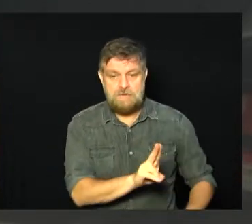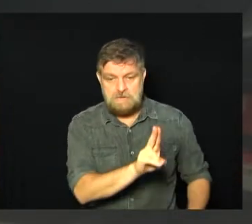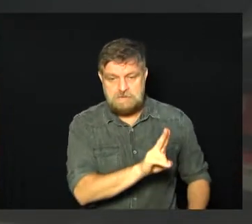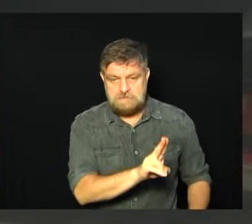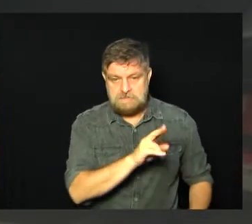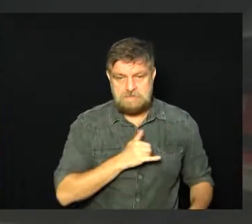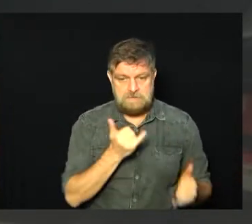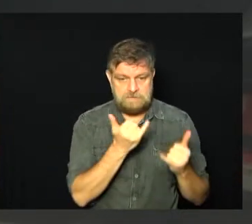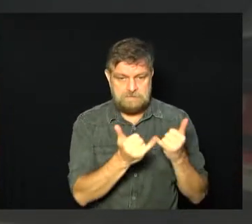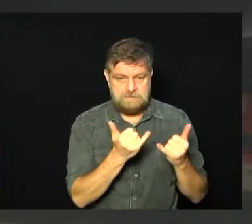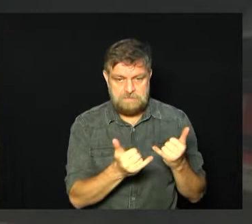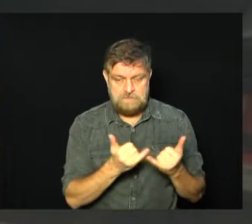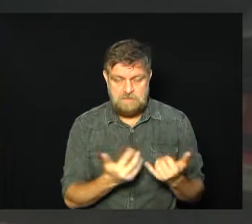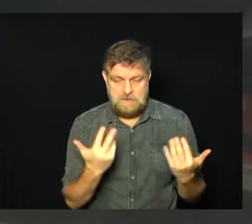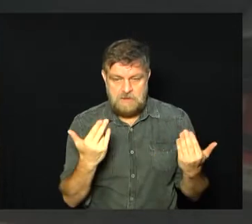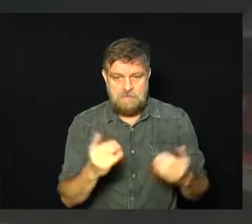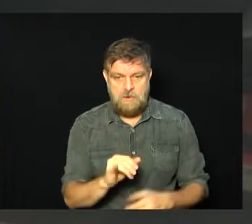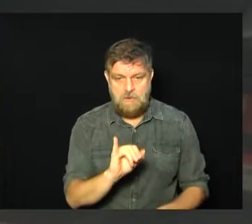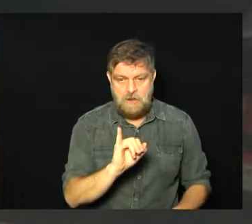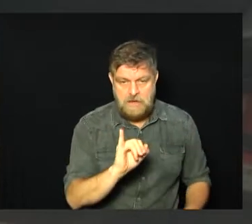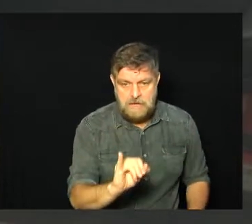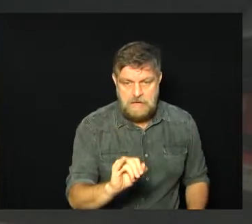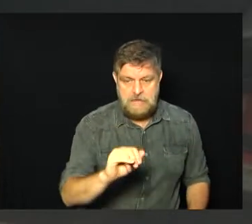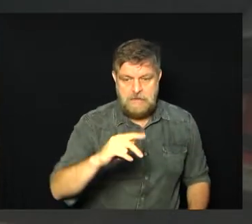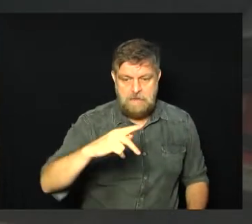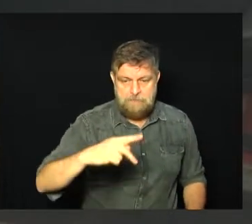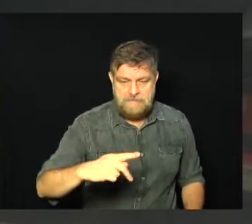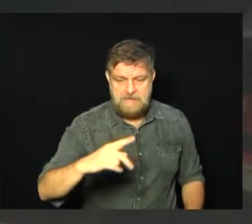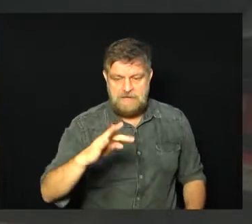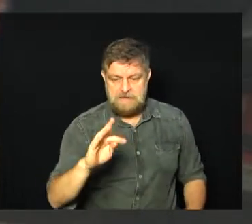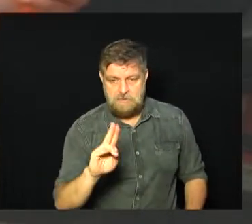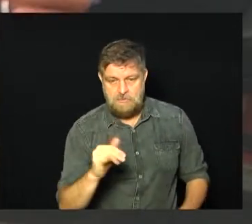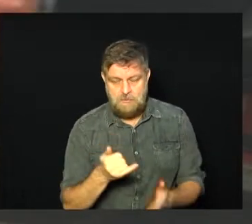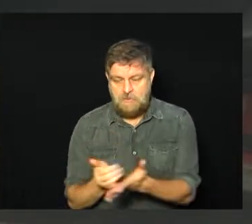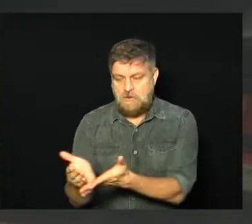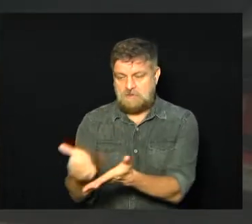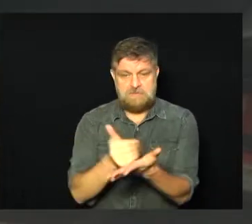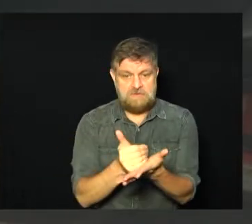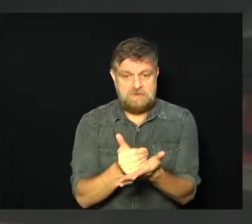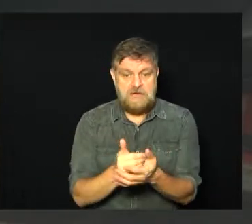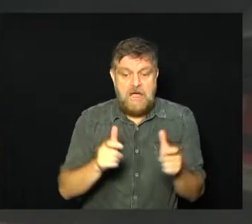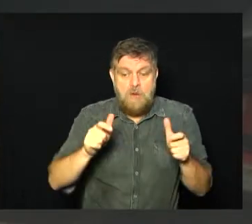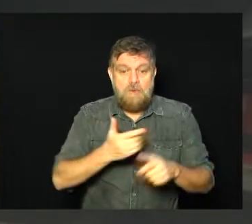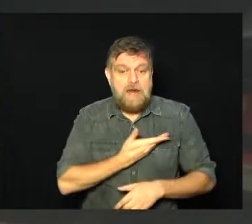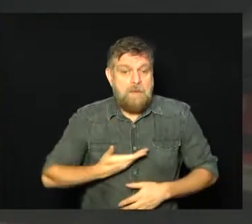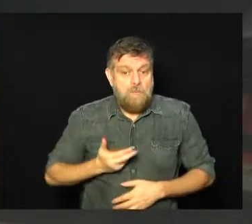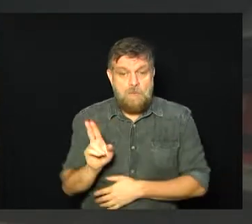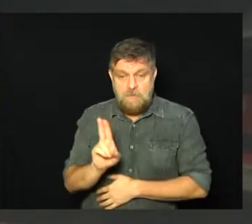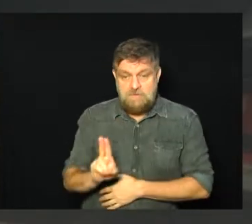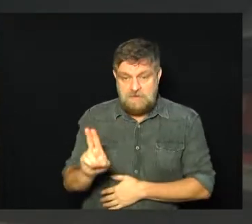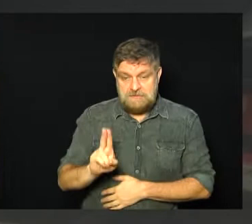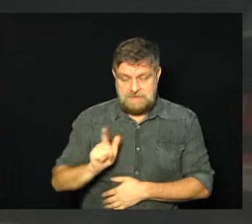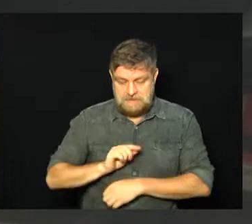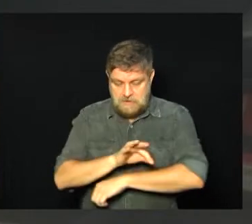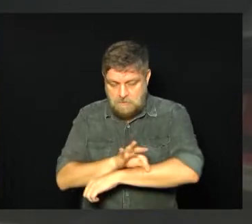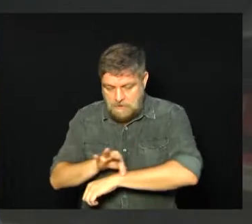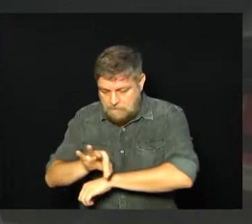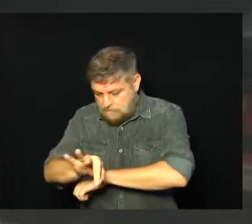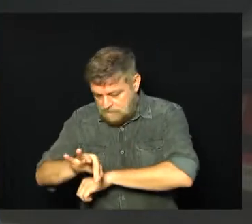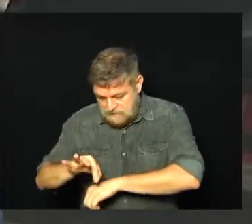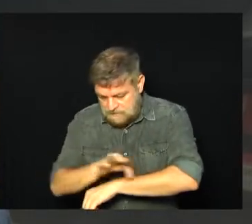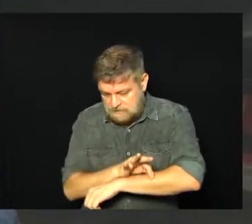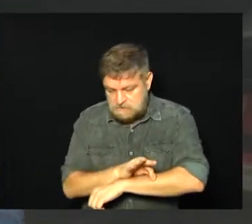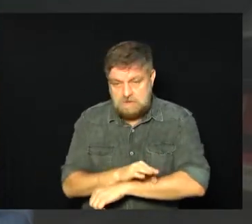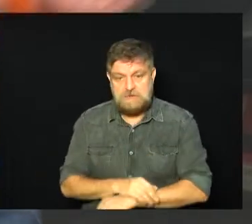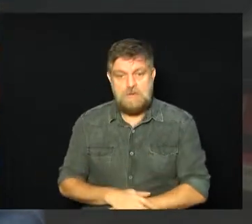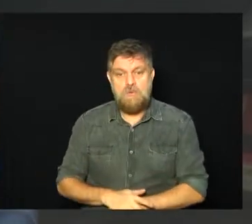similaridade como é cobrado o IPTU e outras taxas da cidade. Você vai usar um espaço público, o espaço público tem uma metragem, então um